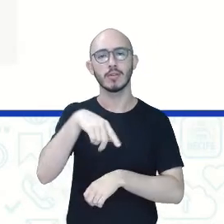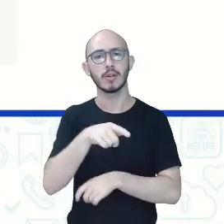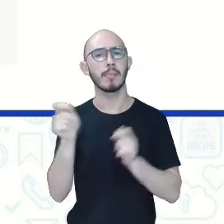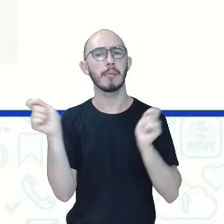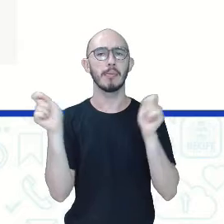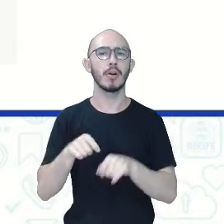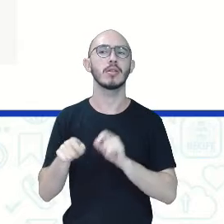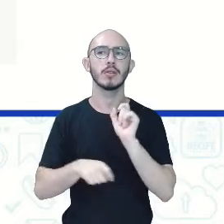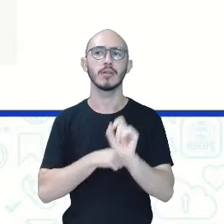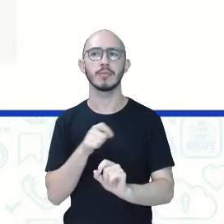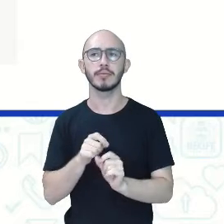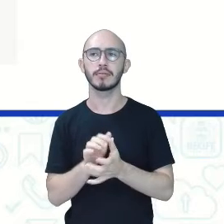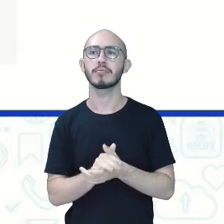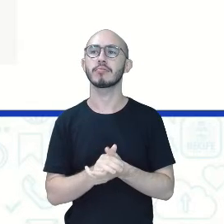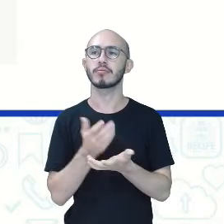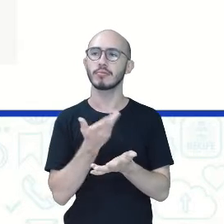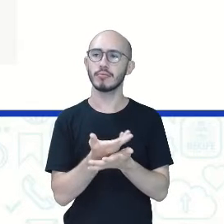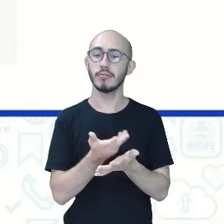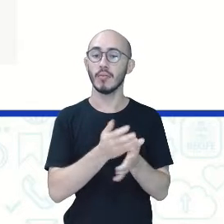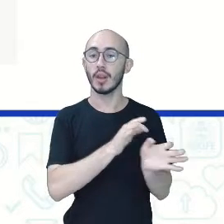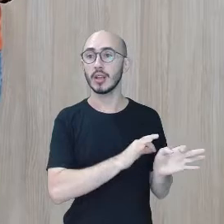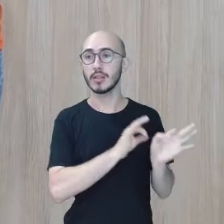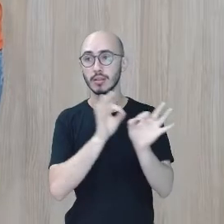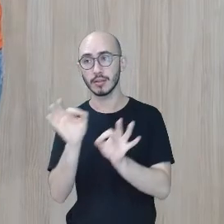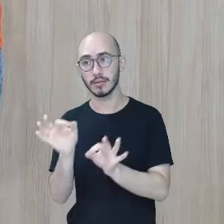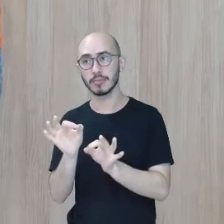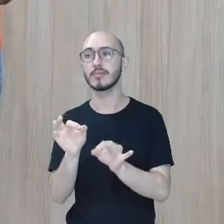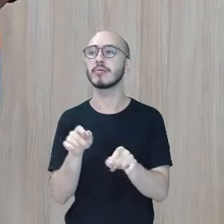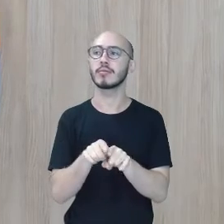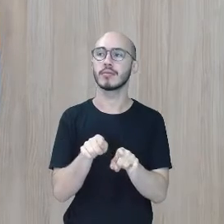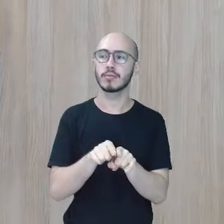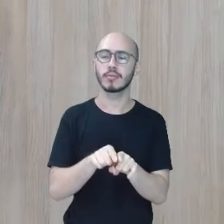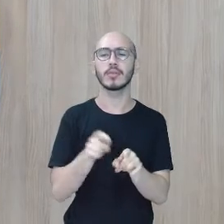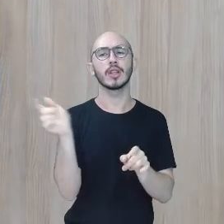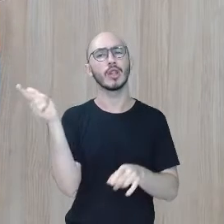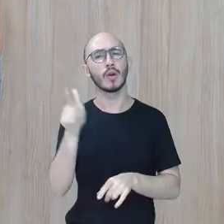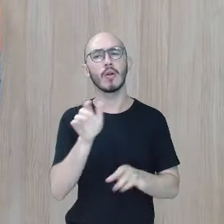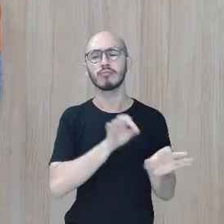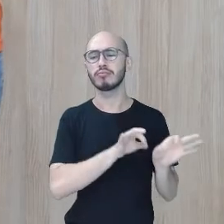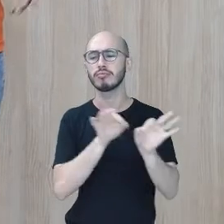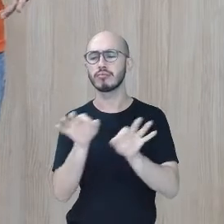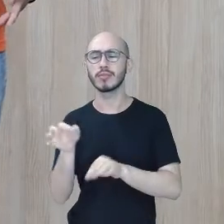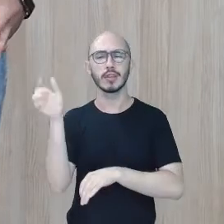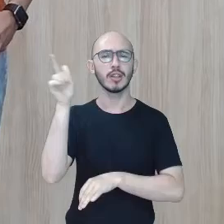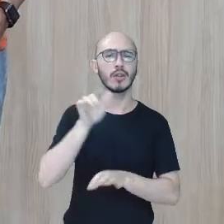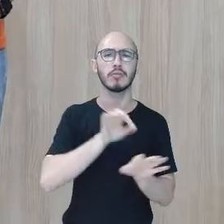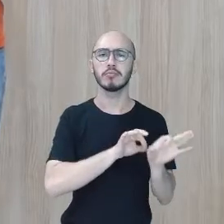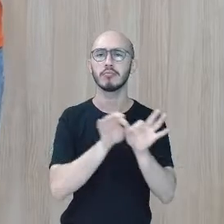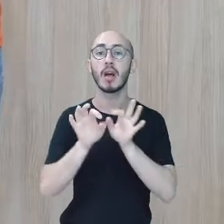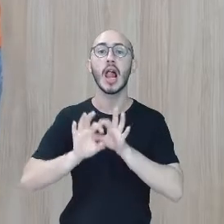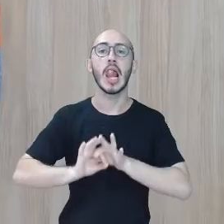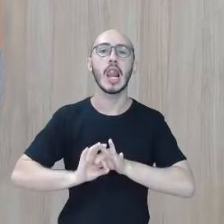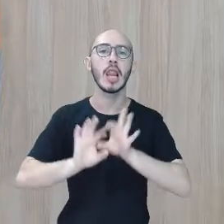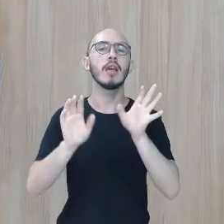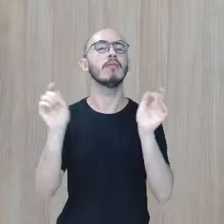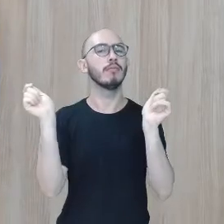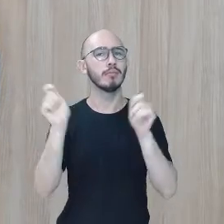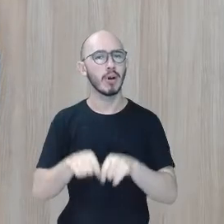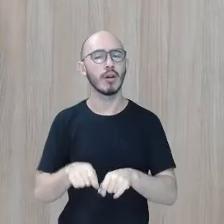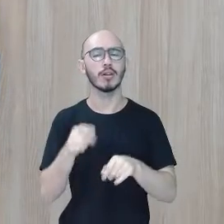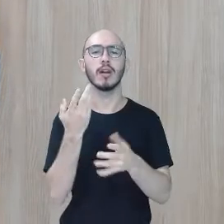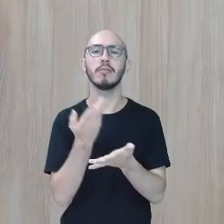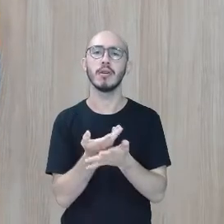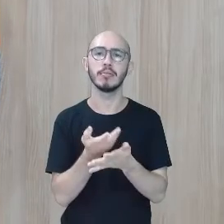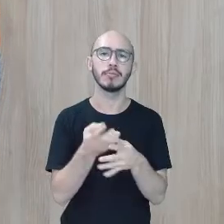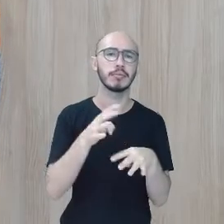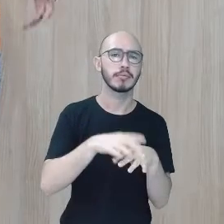possa assistir às aulas, certo? Reprisar aí quantas vezes você quiser, não só as aulas de matemática,